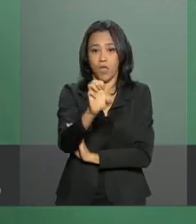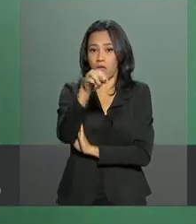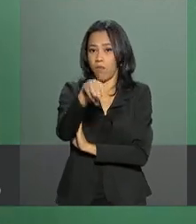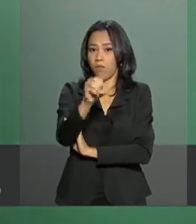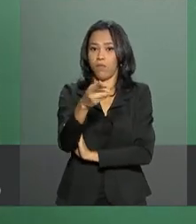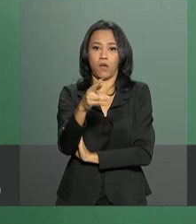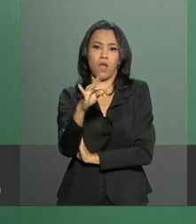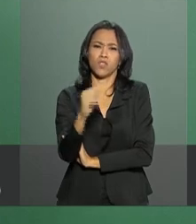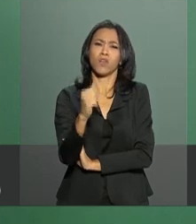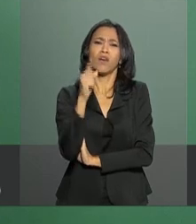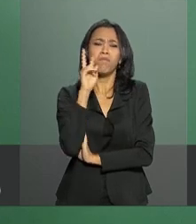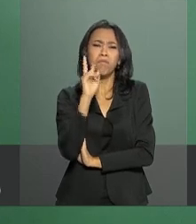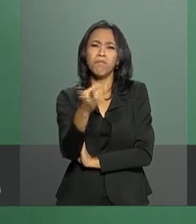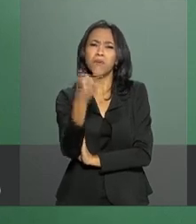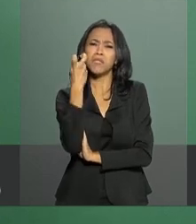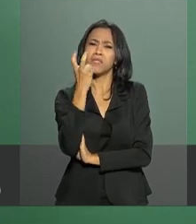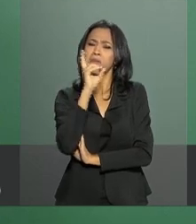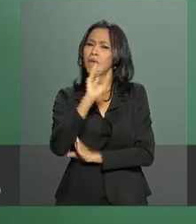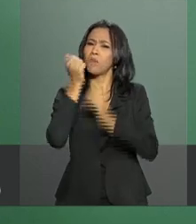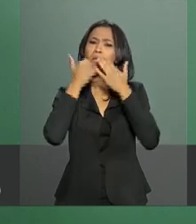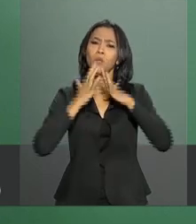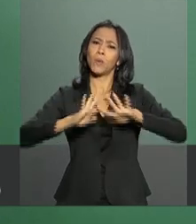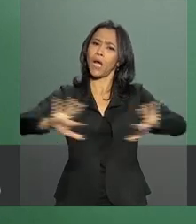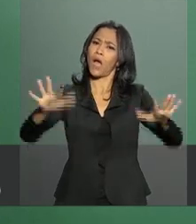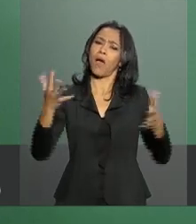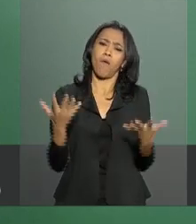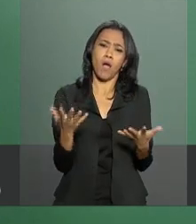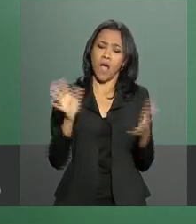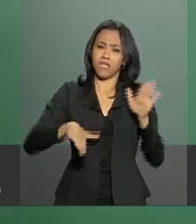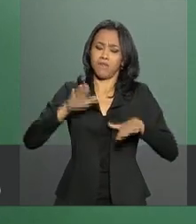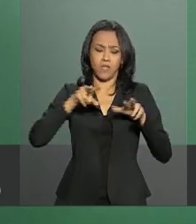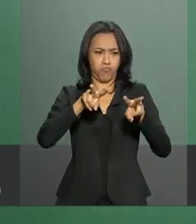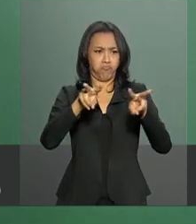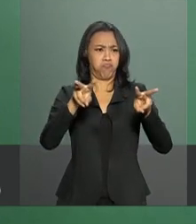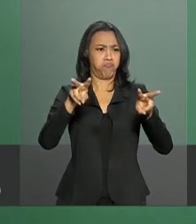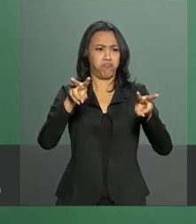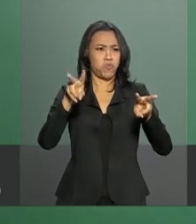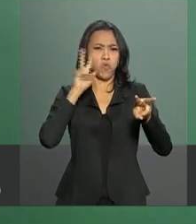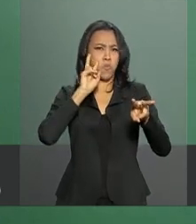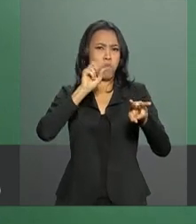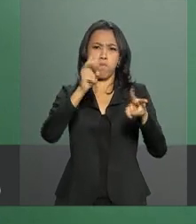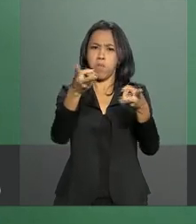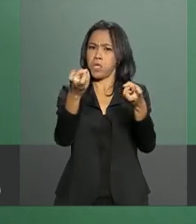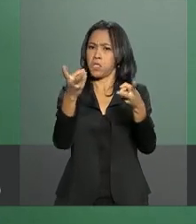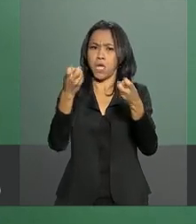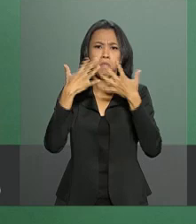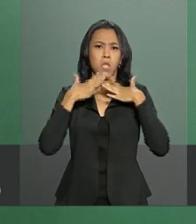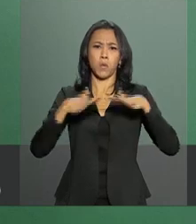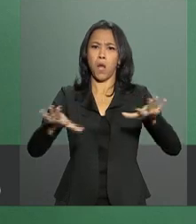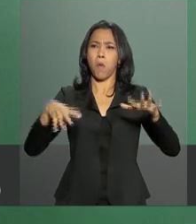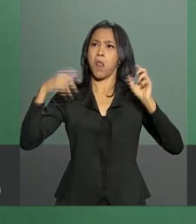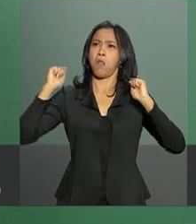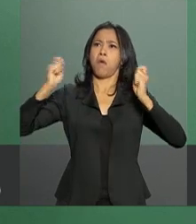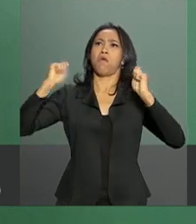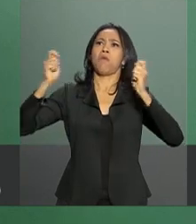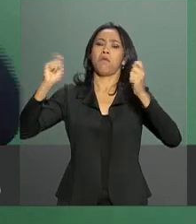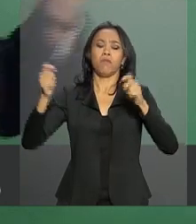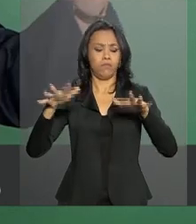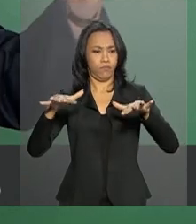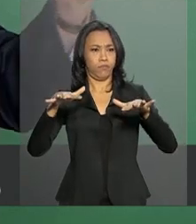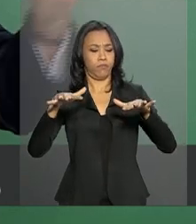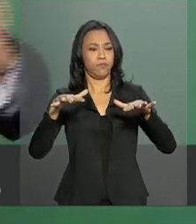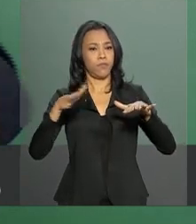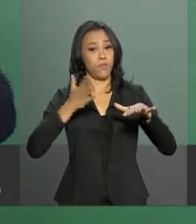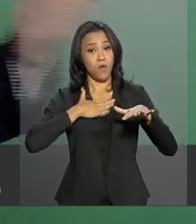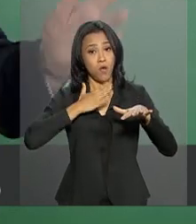naturalidade extraordinária porque eu não vejo essa naturalidade nas várias pregações nas várias manifestações eu